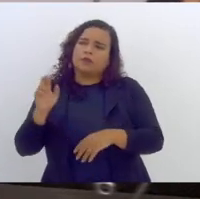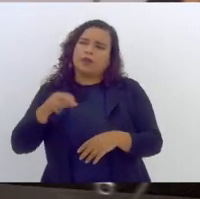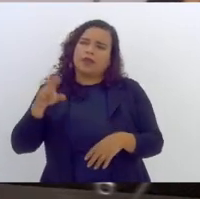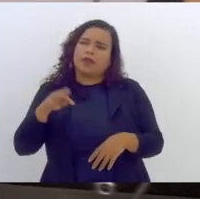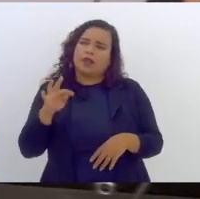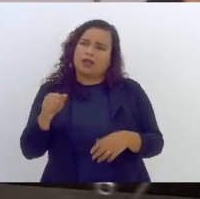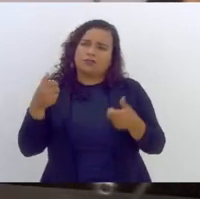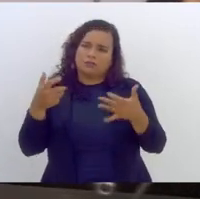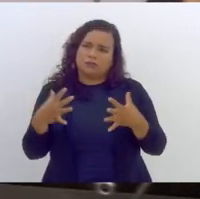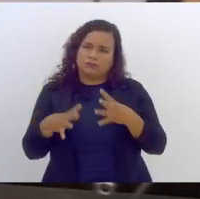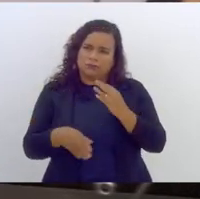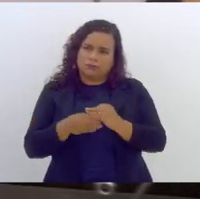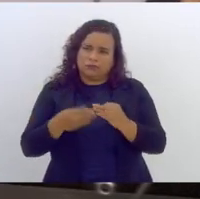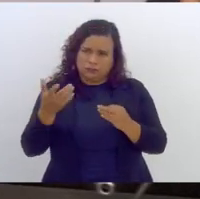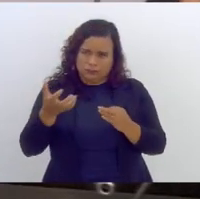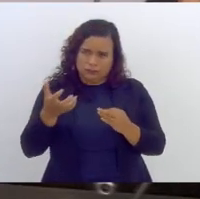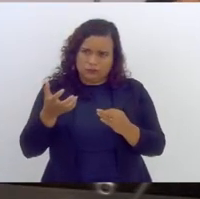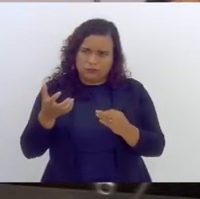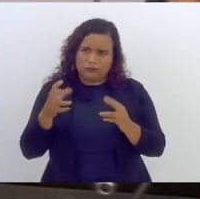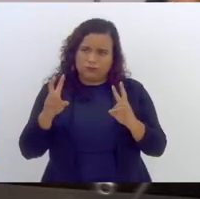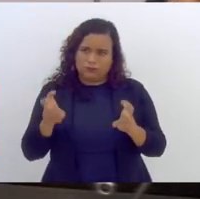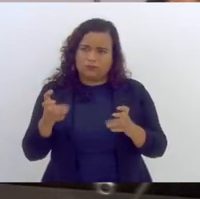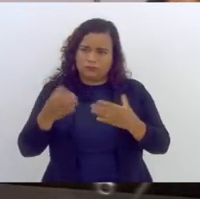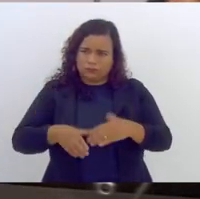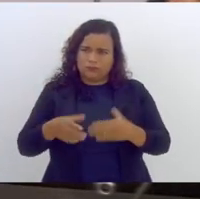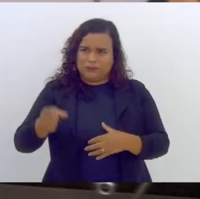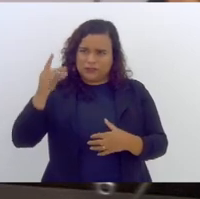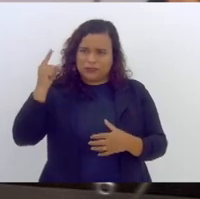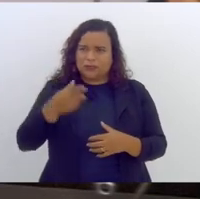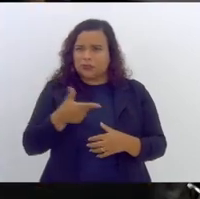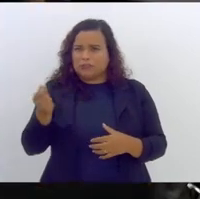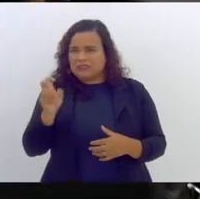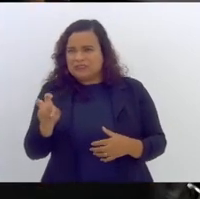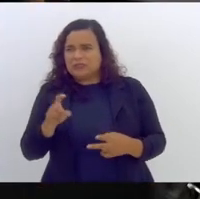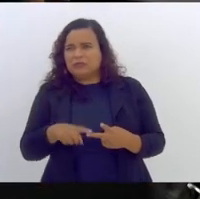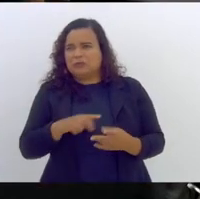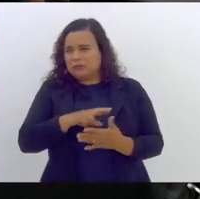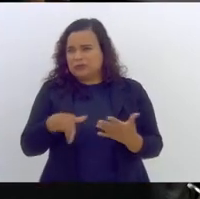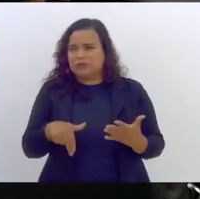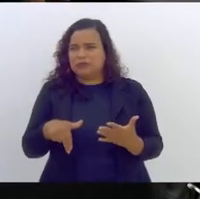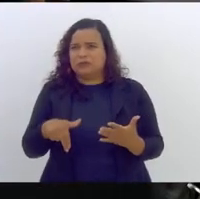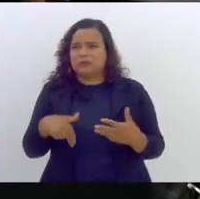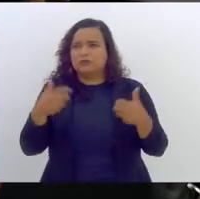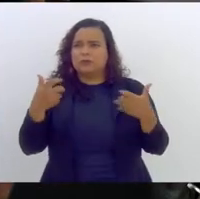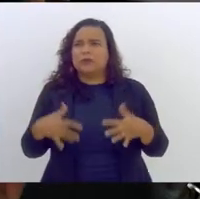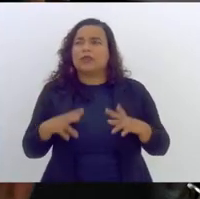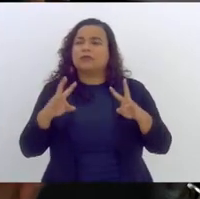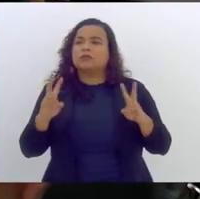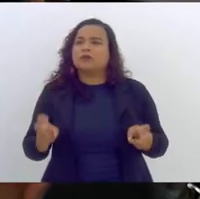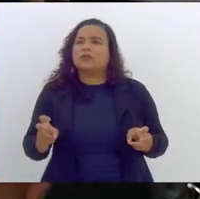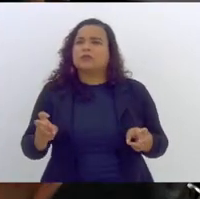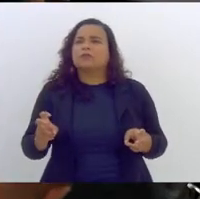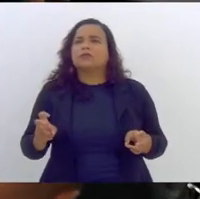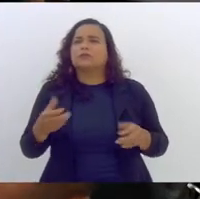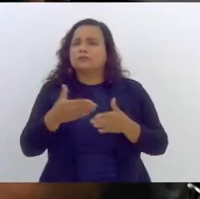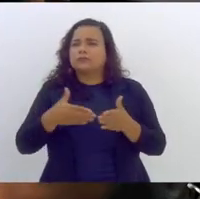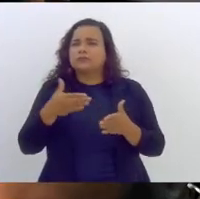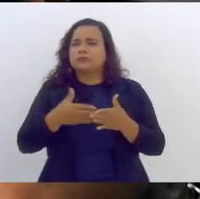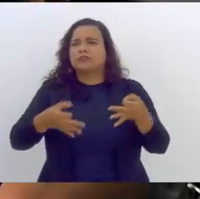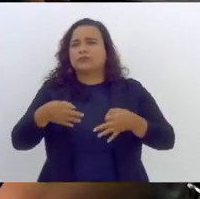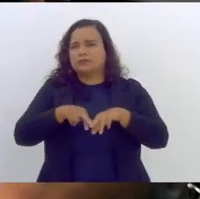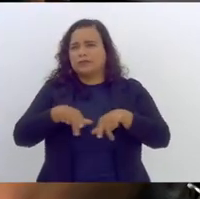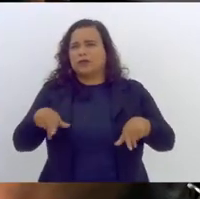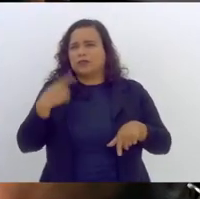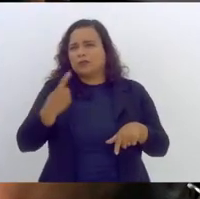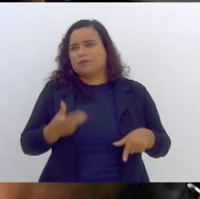de fazer uma complementação desses concursos antigos 2005 falar um pouquinho sobre alguns entraves jurídicos a gente viu